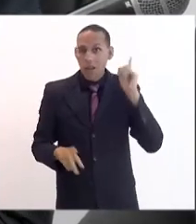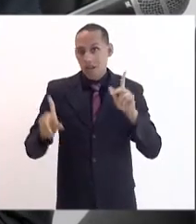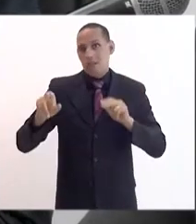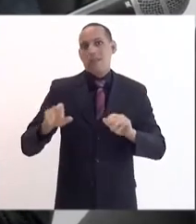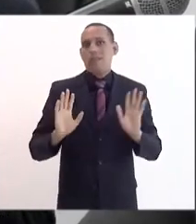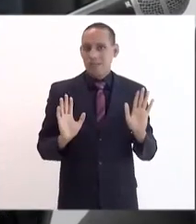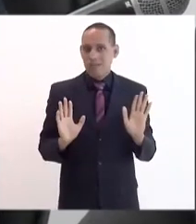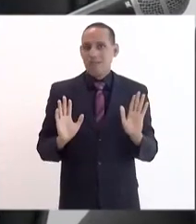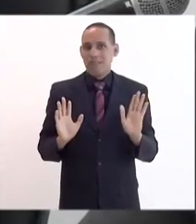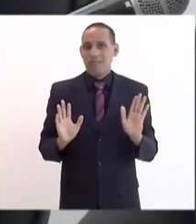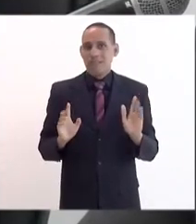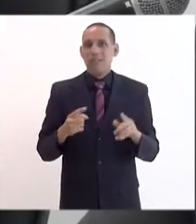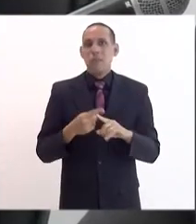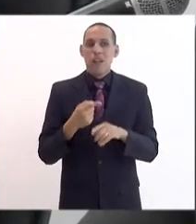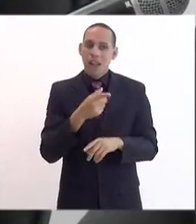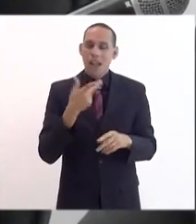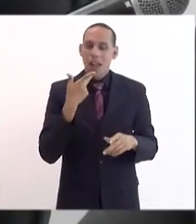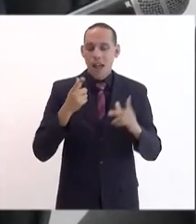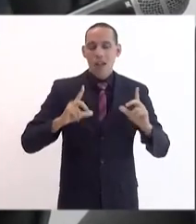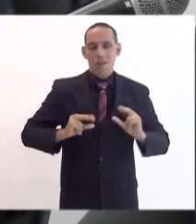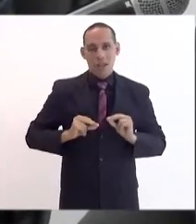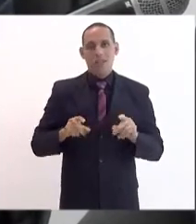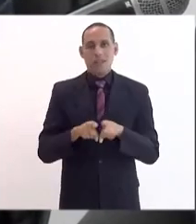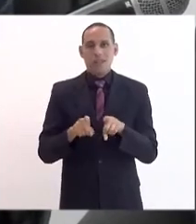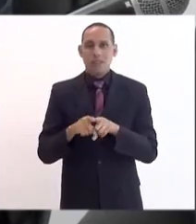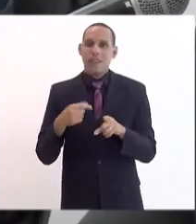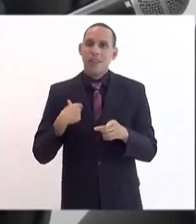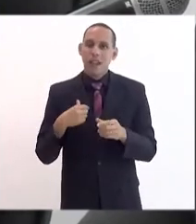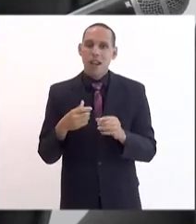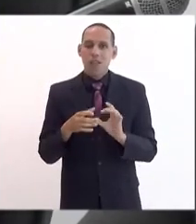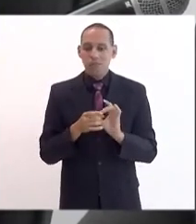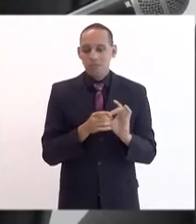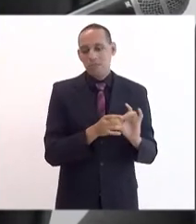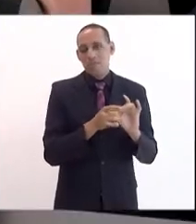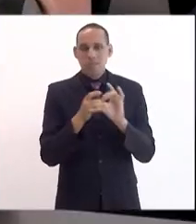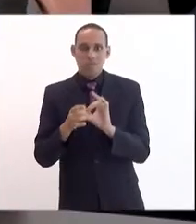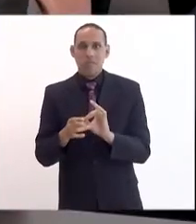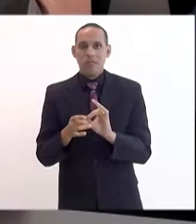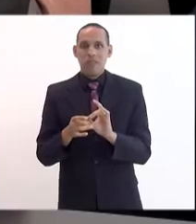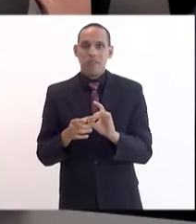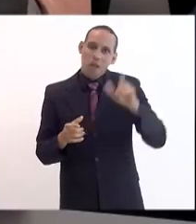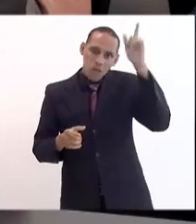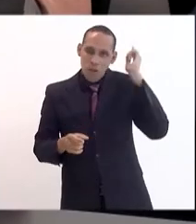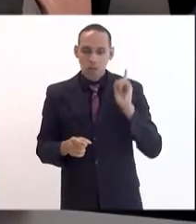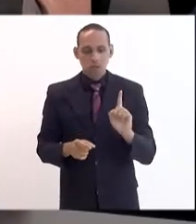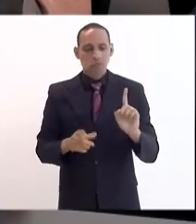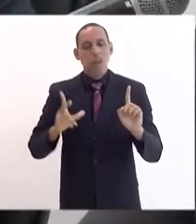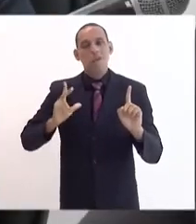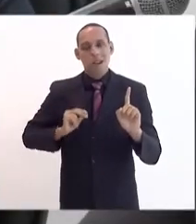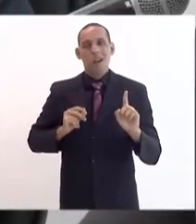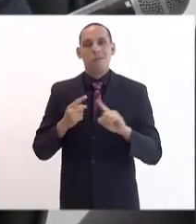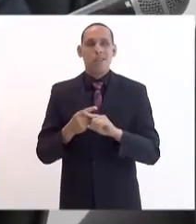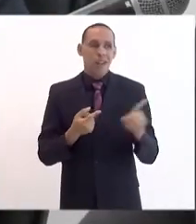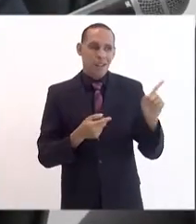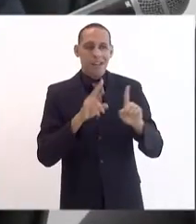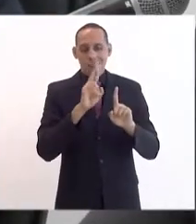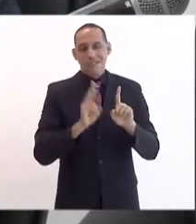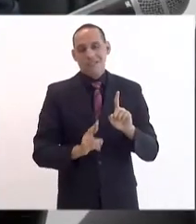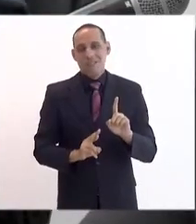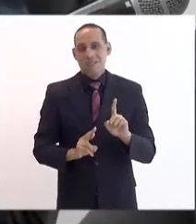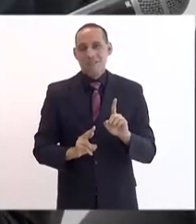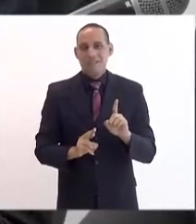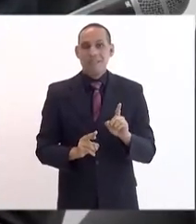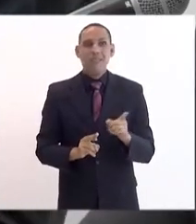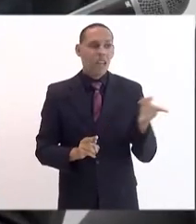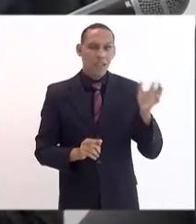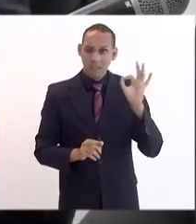igual. Ele votou o mérito. Claro, lógico. E eu queria fazer consignar o voto do deputado Luiz Paulo ao mérito, uma vez que ele é o relator. E ele